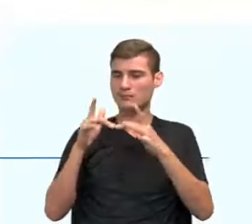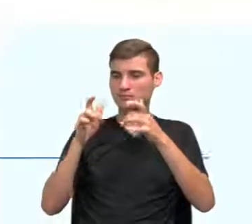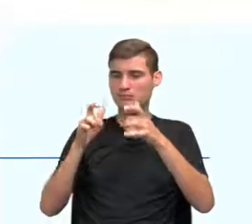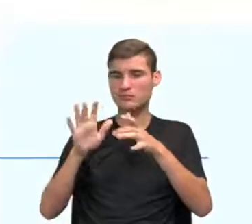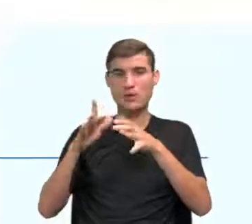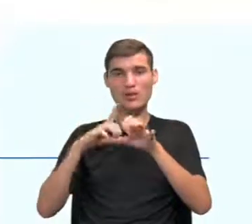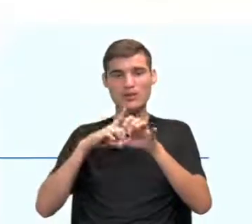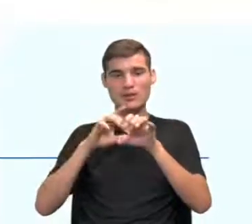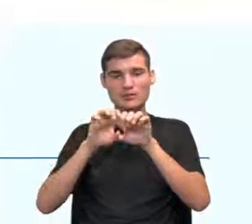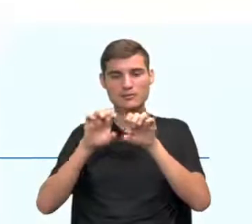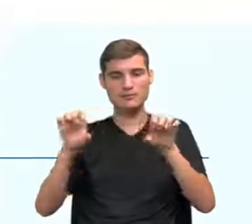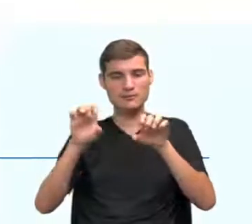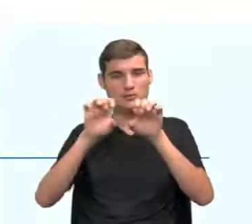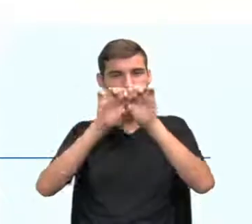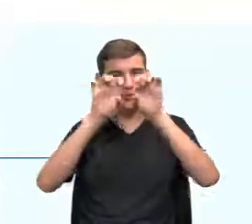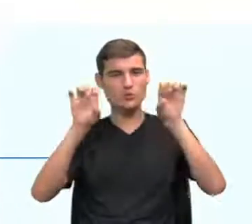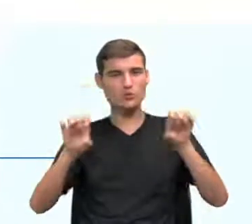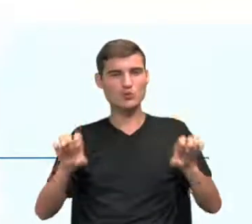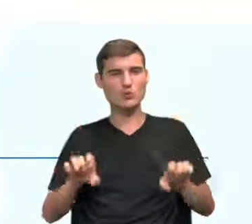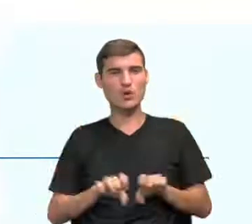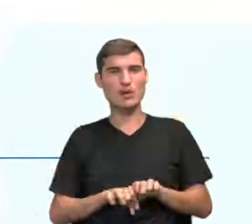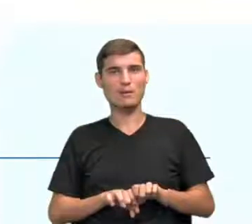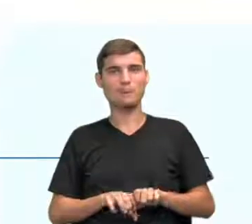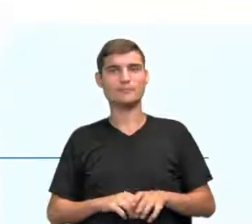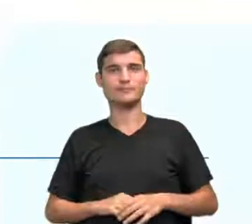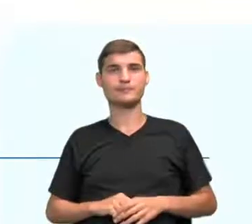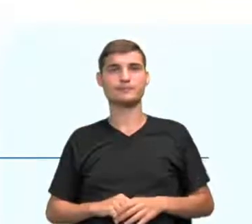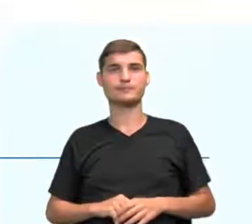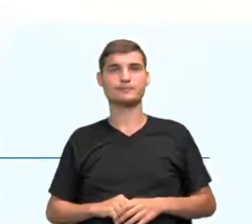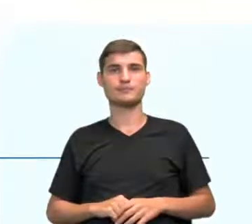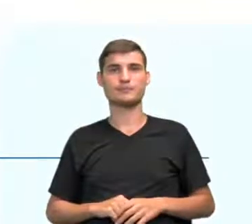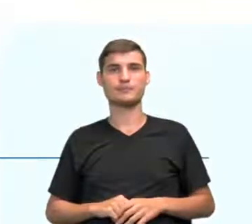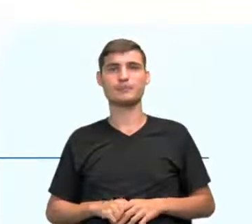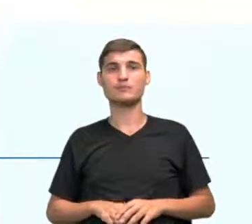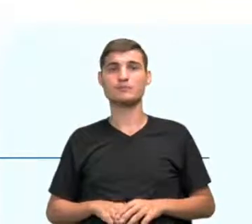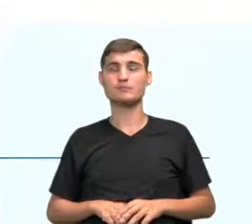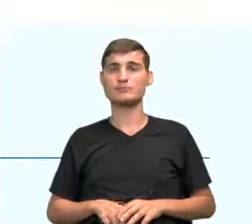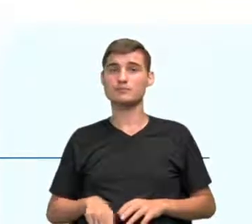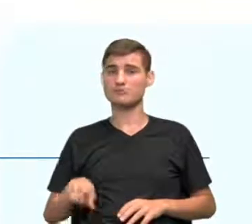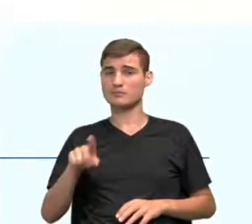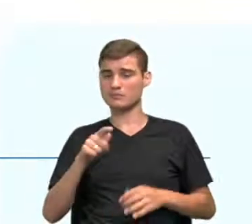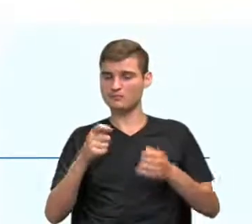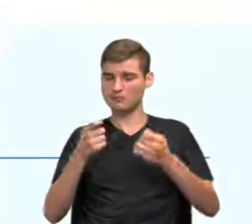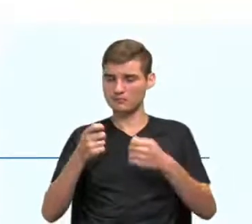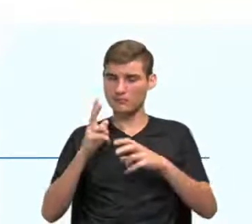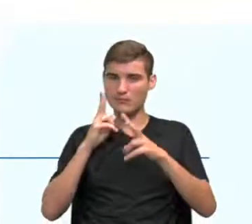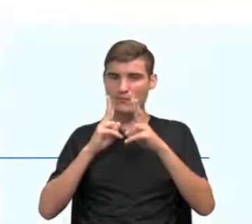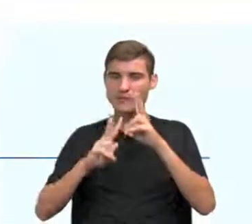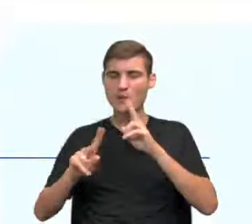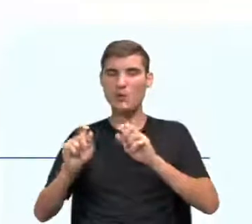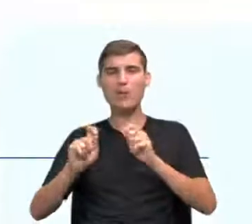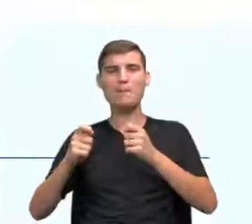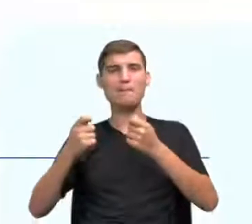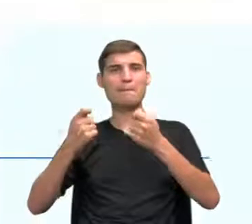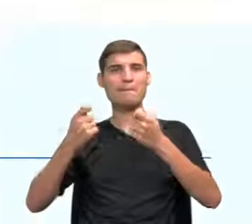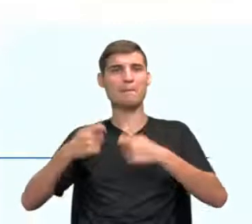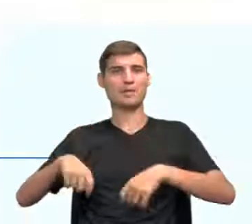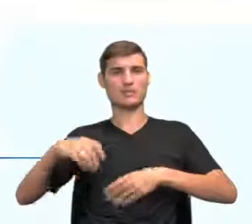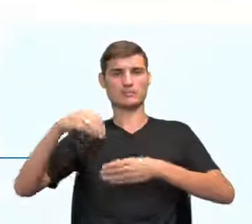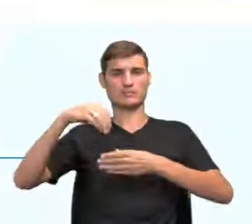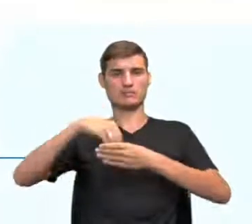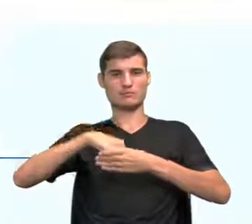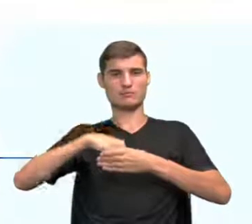tem uma estrutura ali preparada para isso. O que você tem que fazer, então? Levantar os requisitos